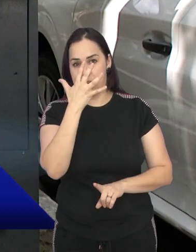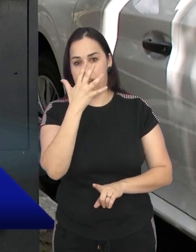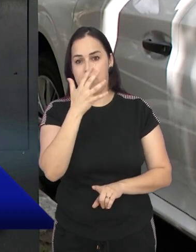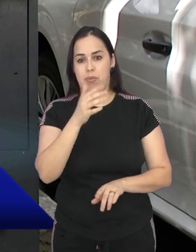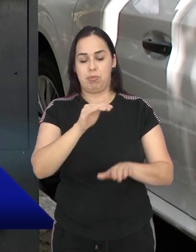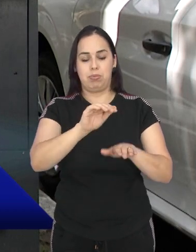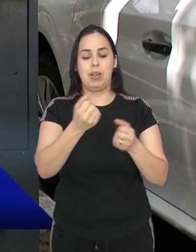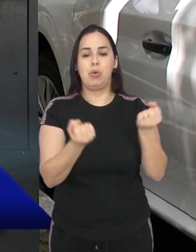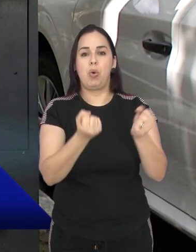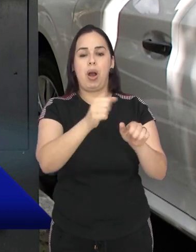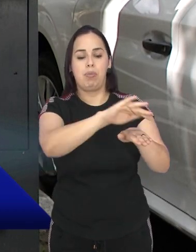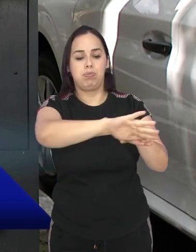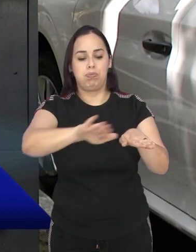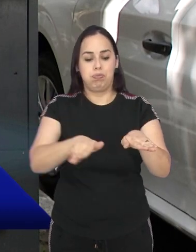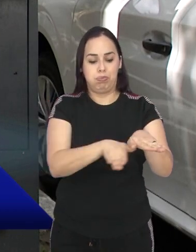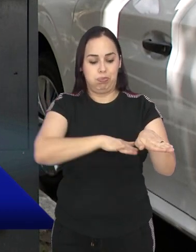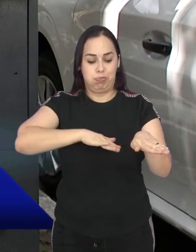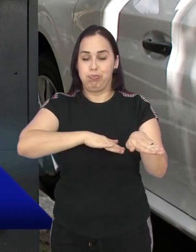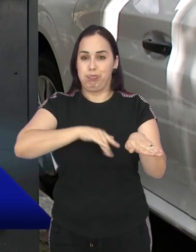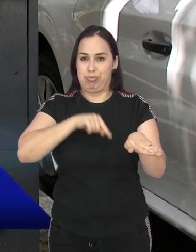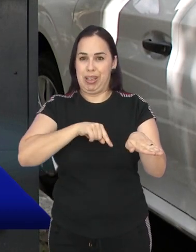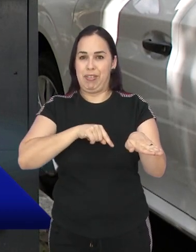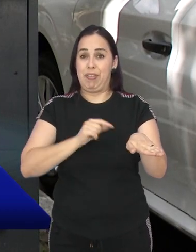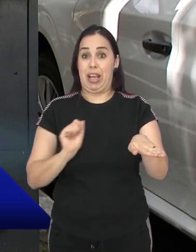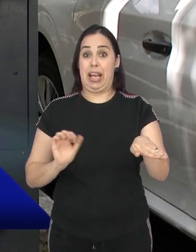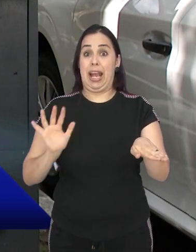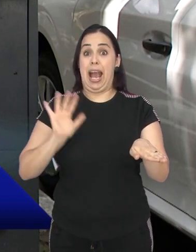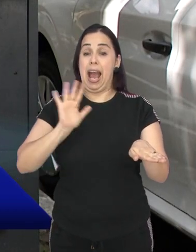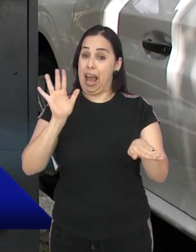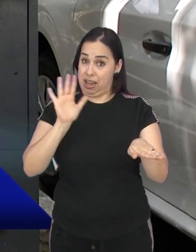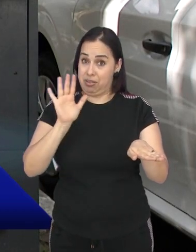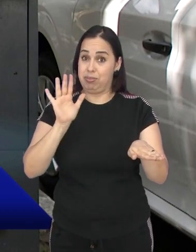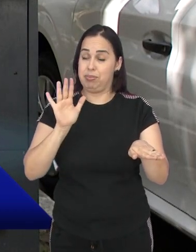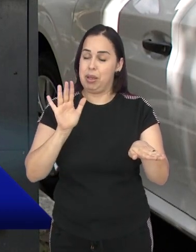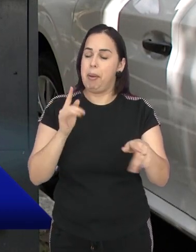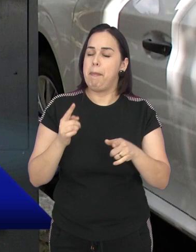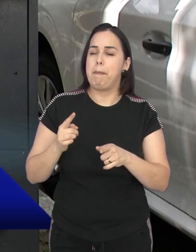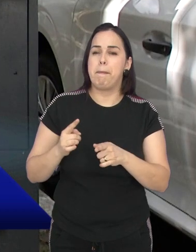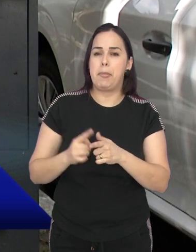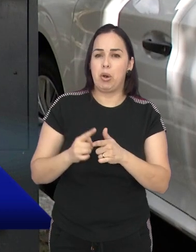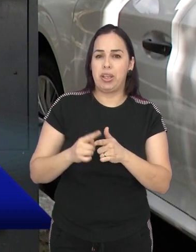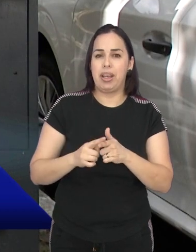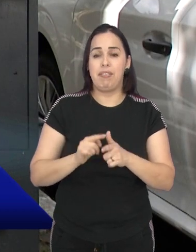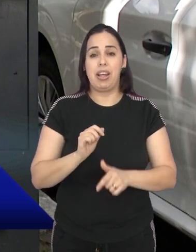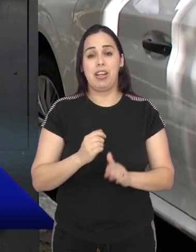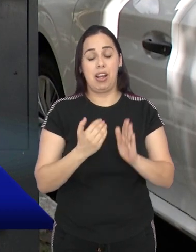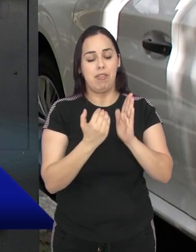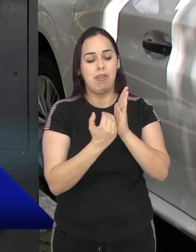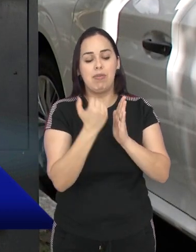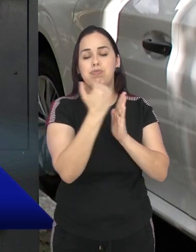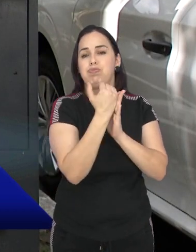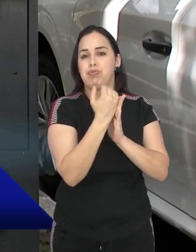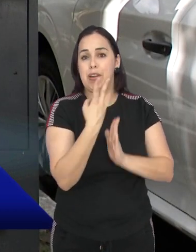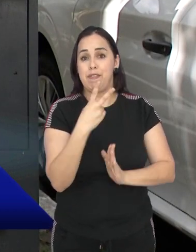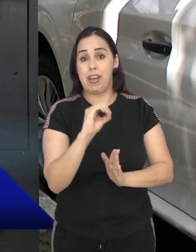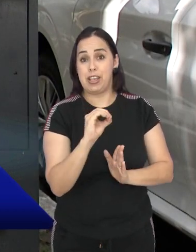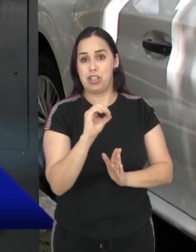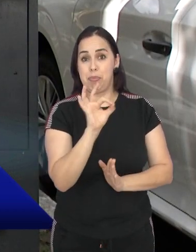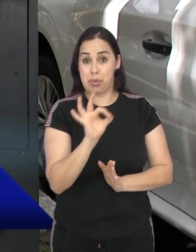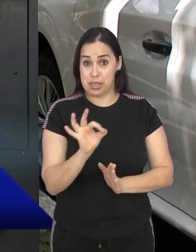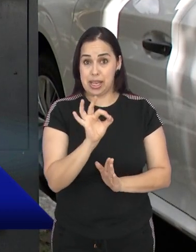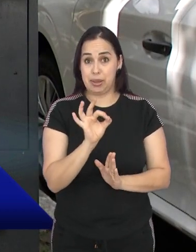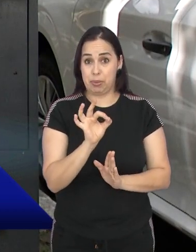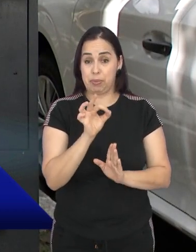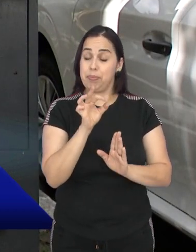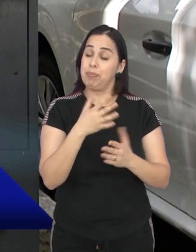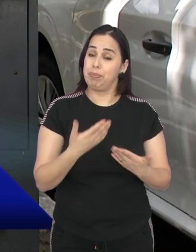ficar mais caro deixar o seu carro estacionado aqui nas vias joseenses. Isso porque a Zona Azul vai sofrer um reajuste de